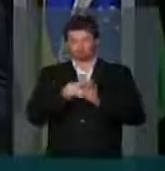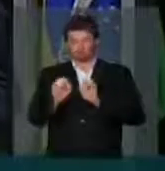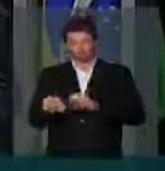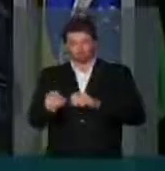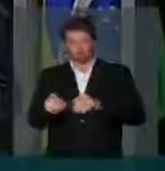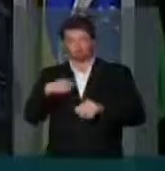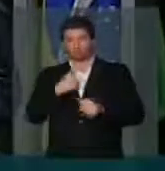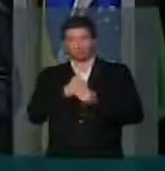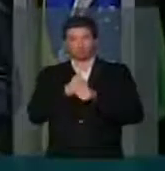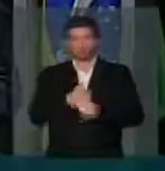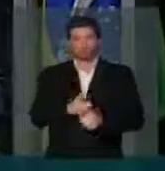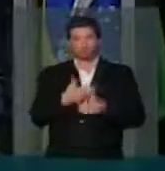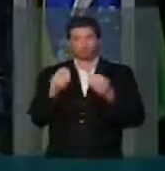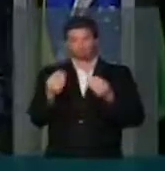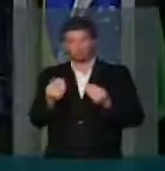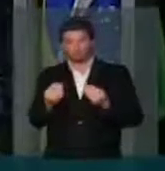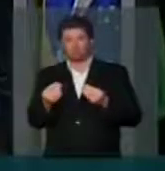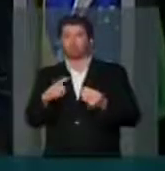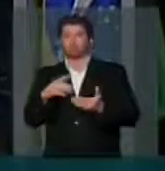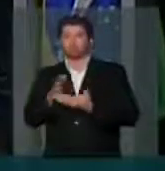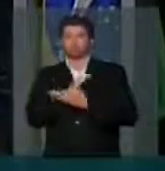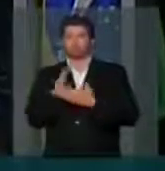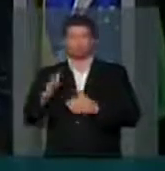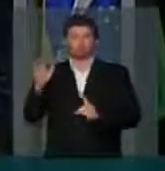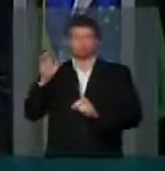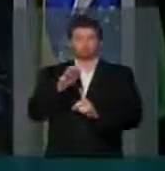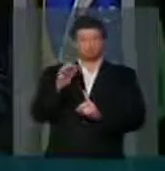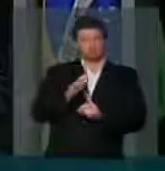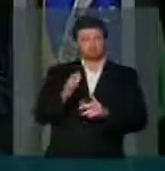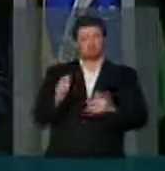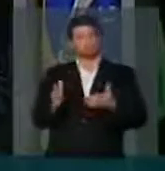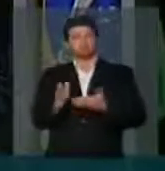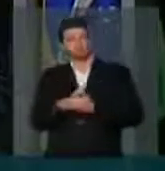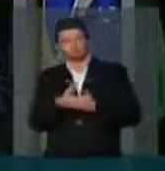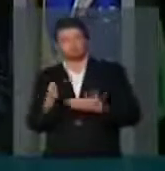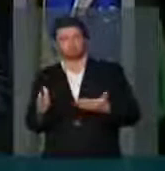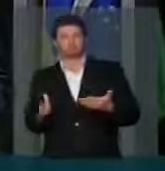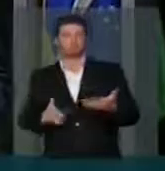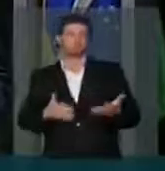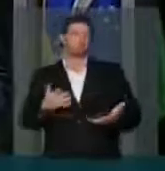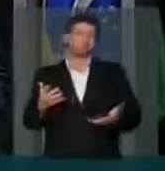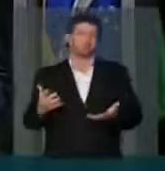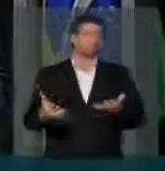Nós acompanhamos muito, nós tivemos alguns impactos, alguns